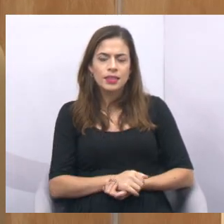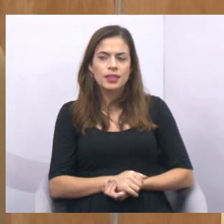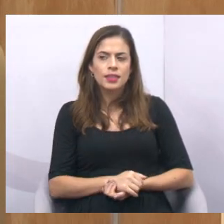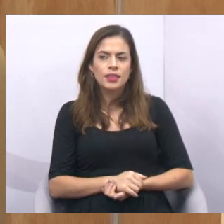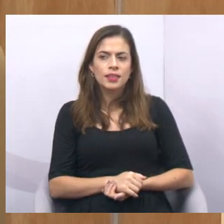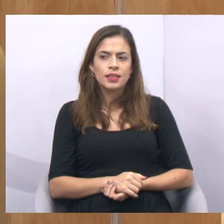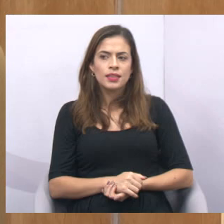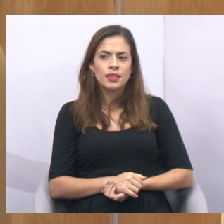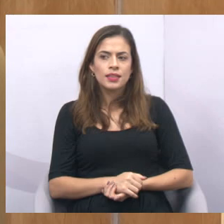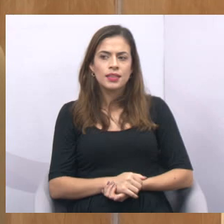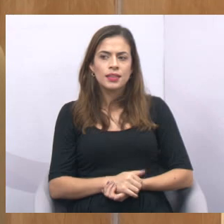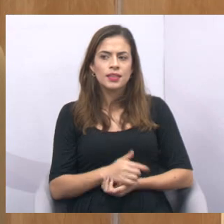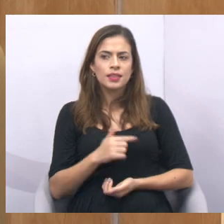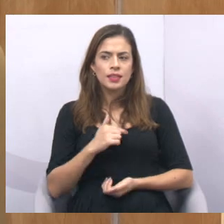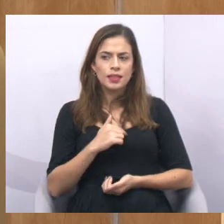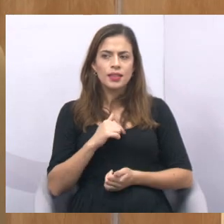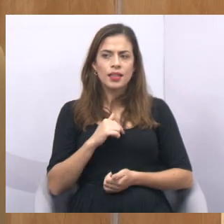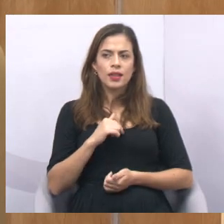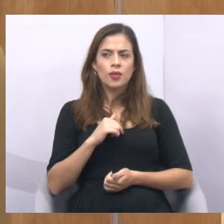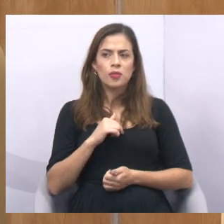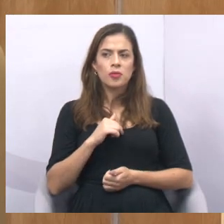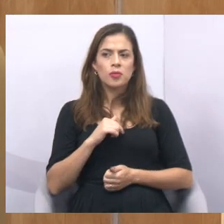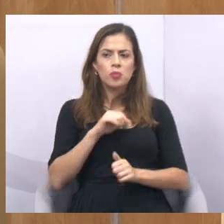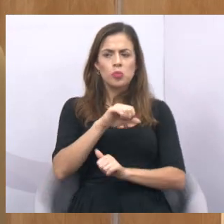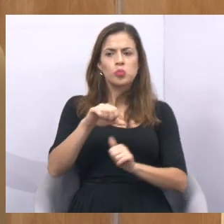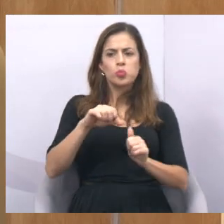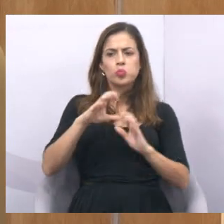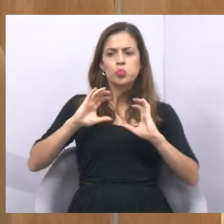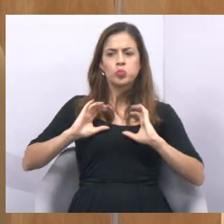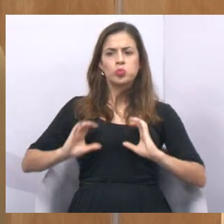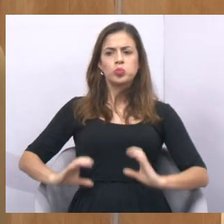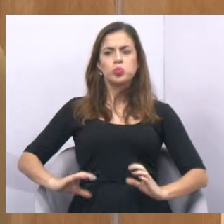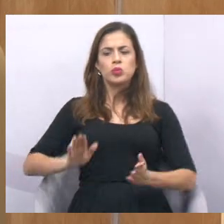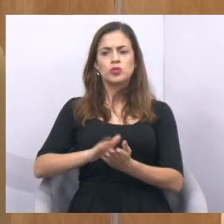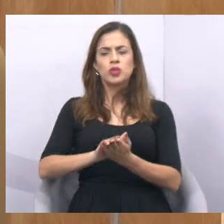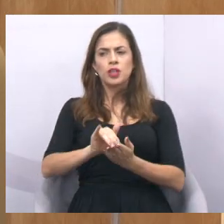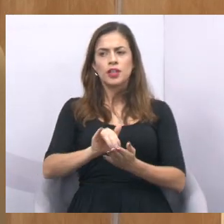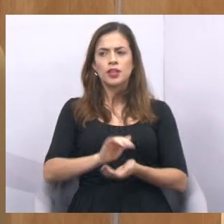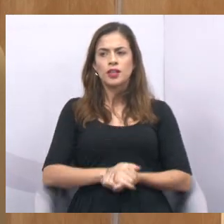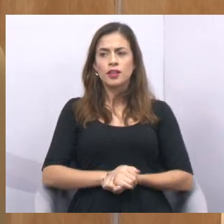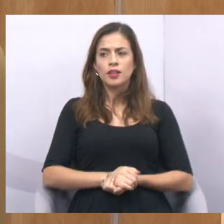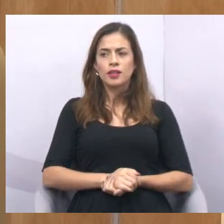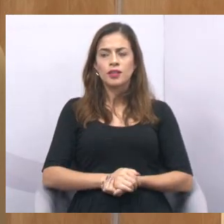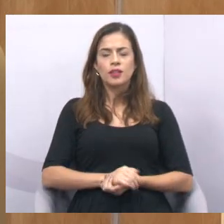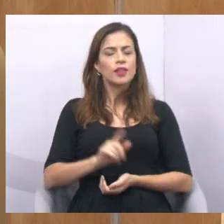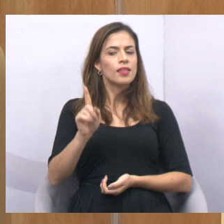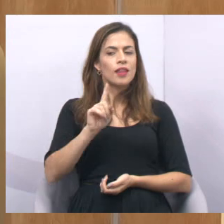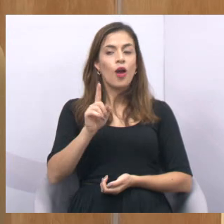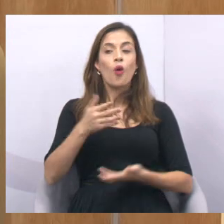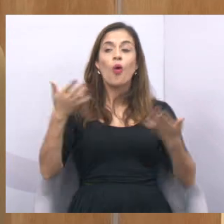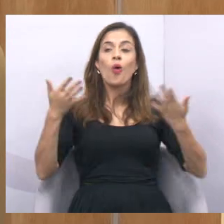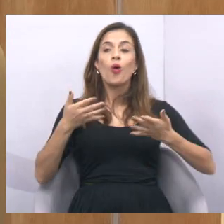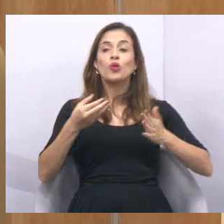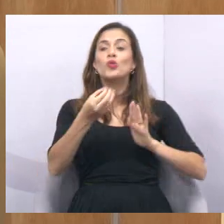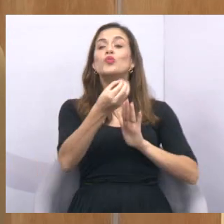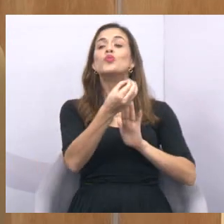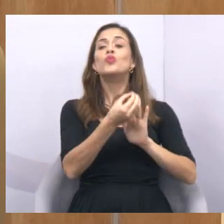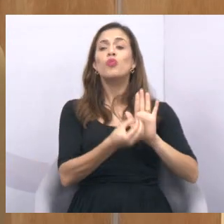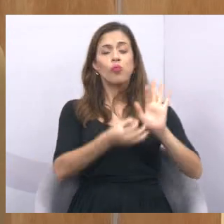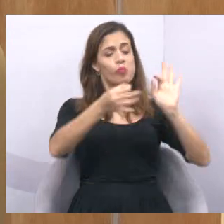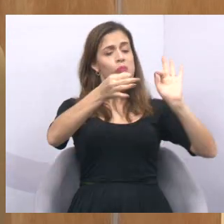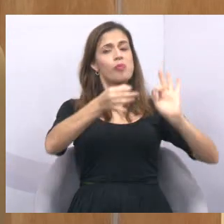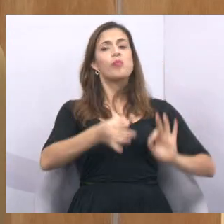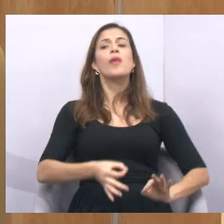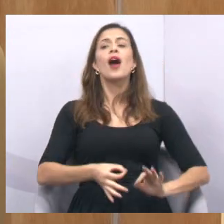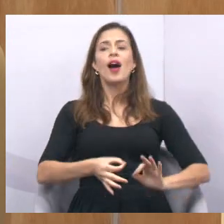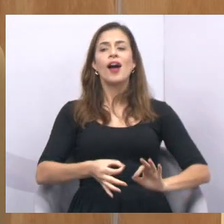eu me tornei um cidadão jacareiense. Não, eu diria que hoje você oficializou o Edivar